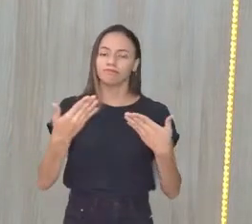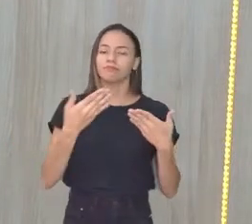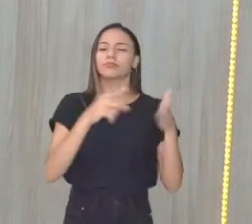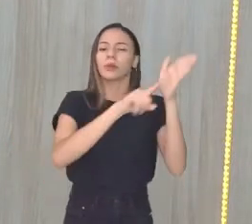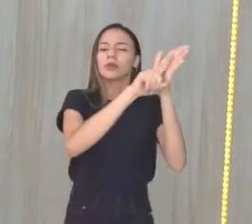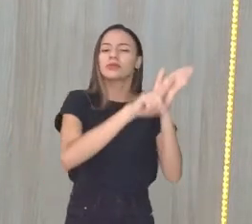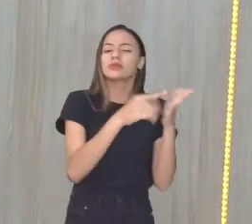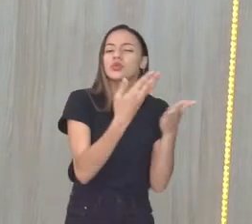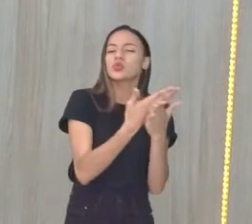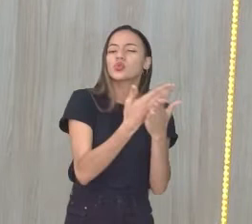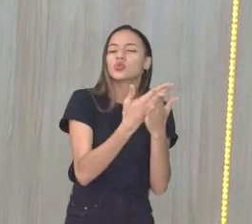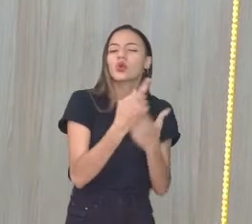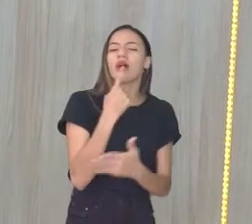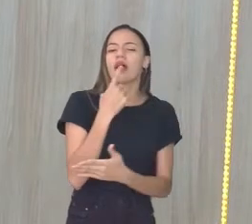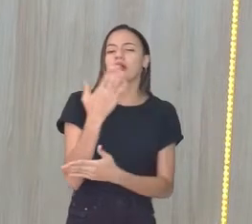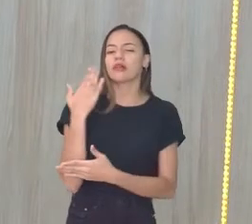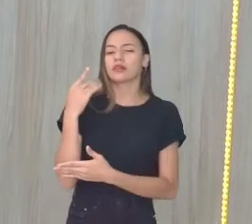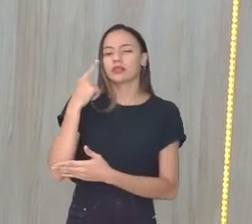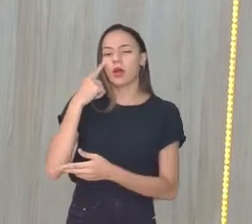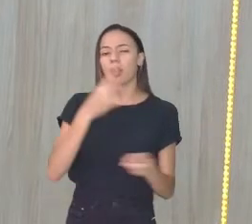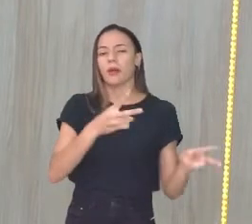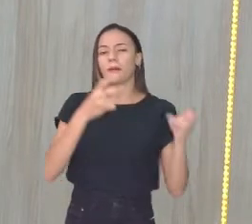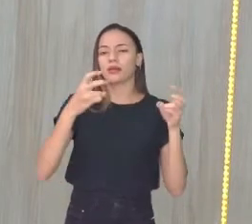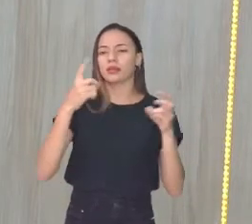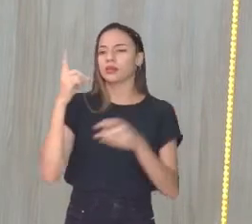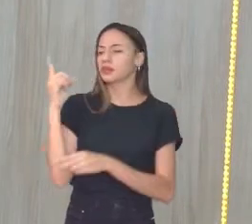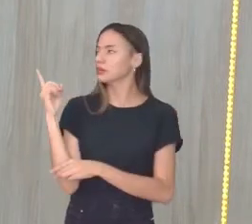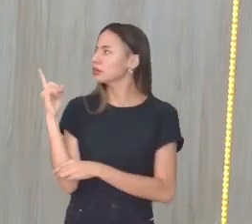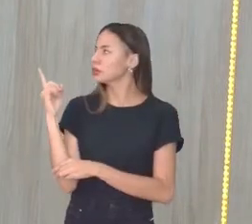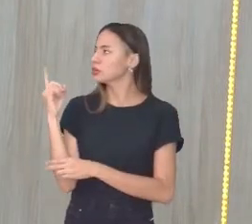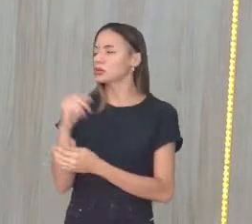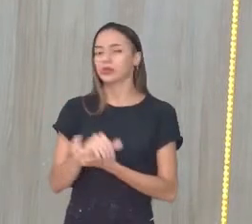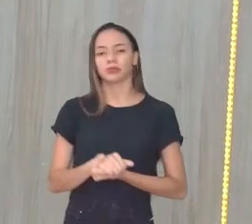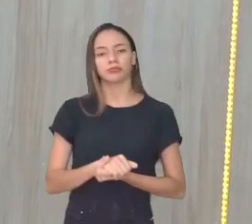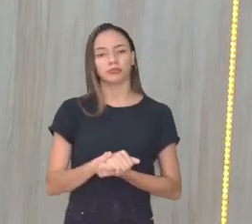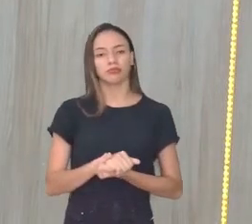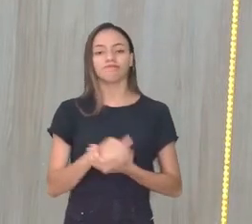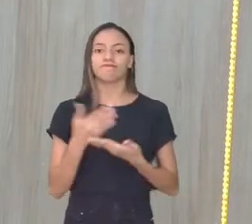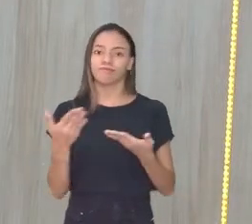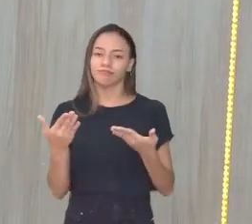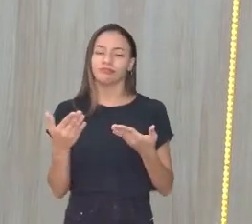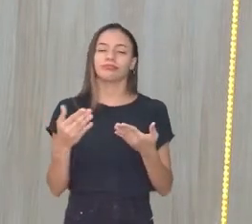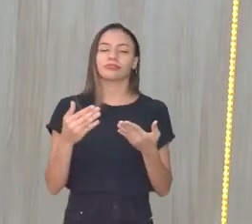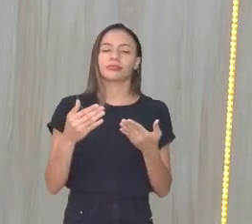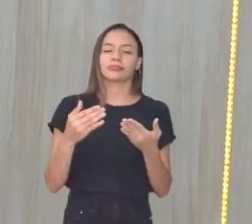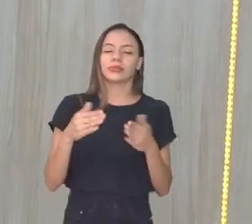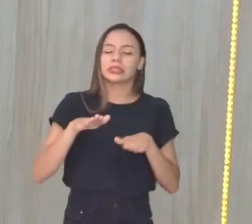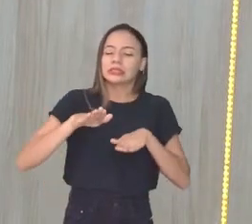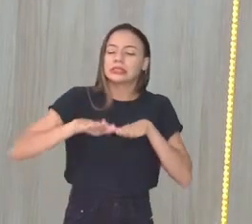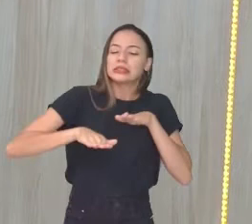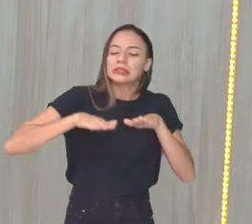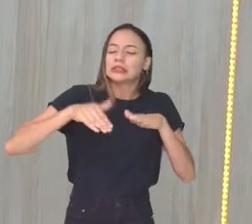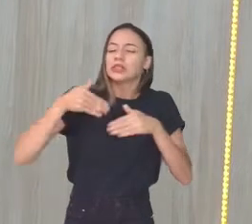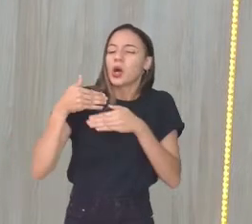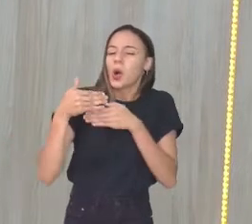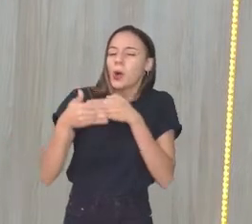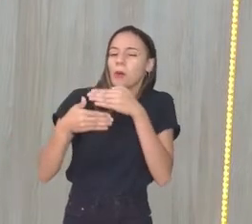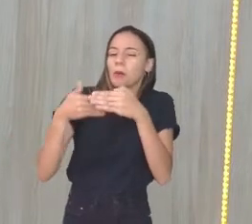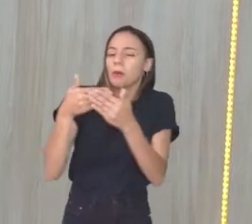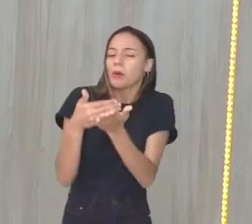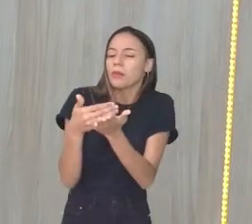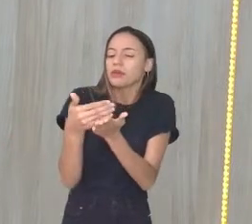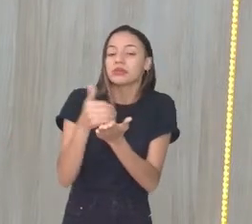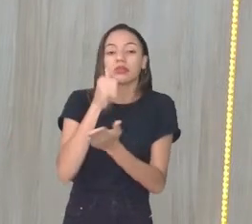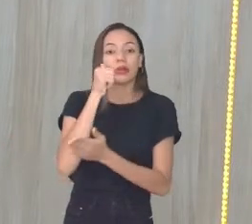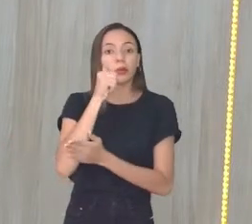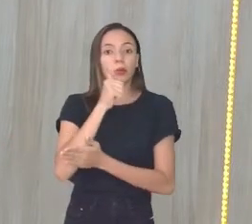ó, verifica-se, mesmo que de forma tímida, ou seja, ainda, né, começando, a mulher tem tido